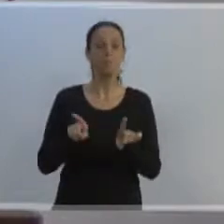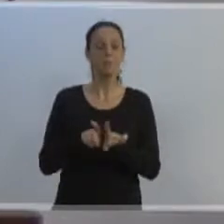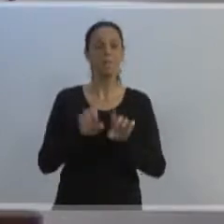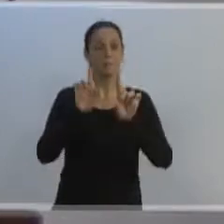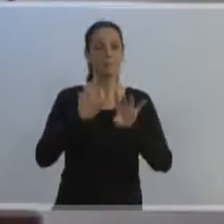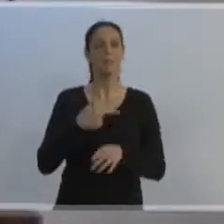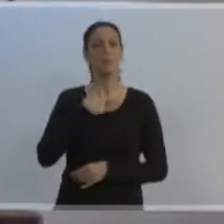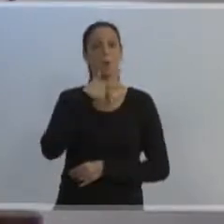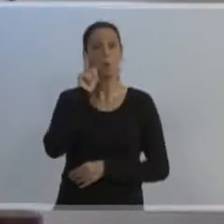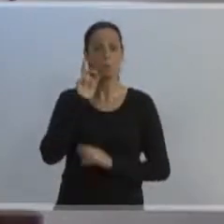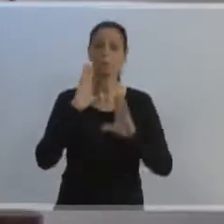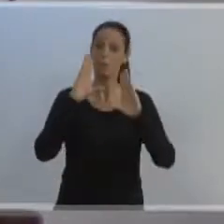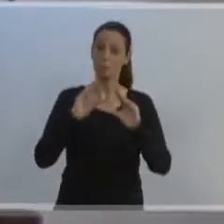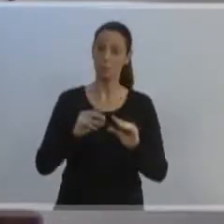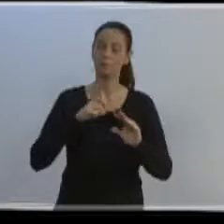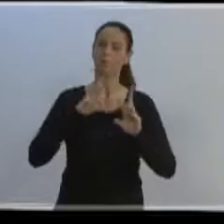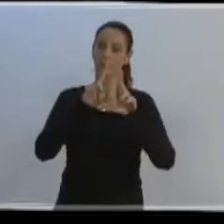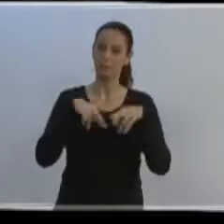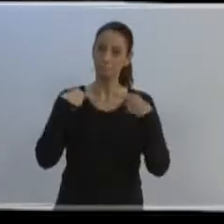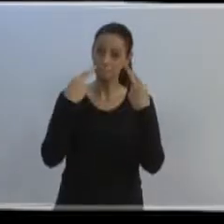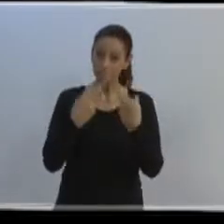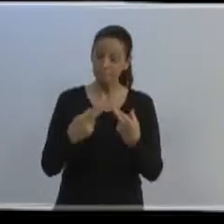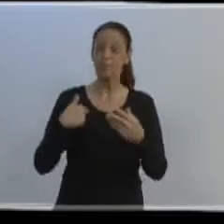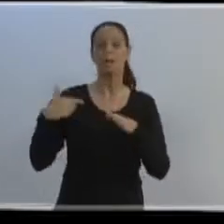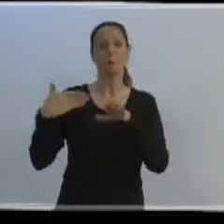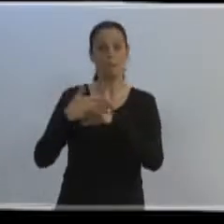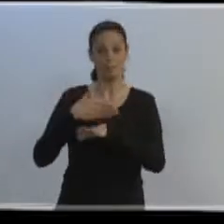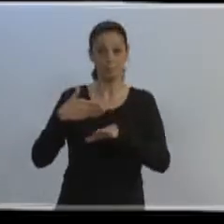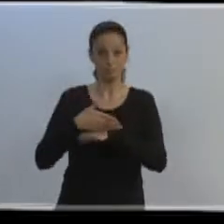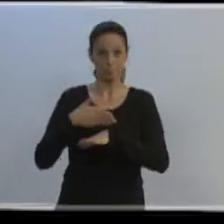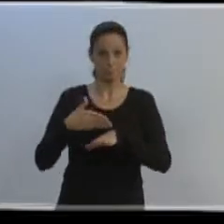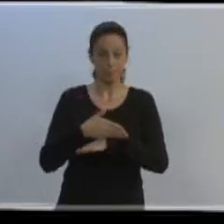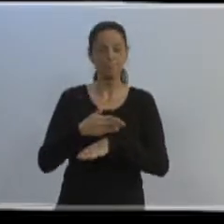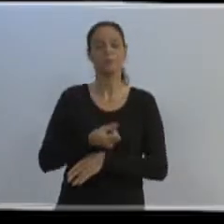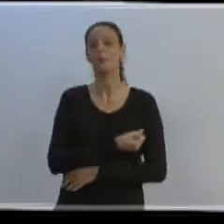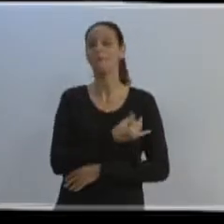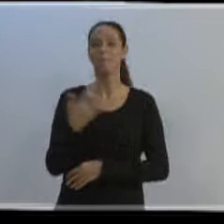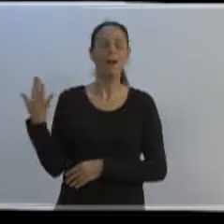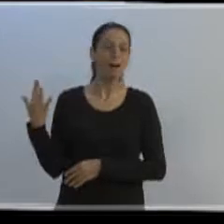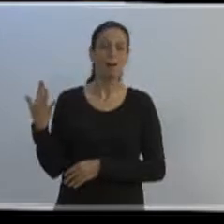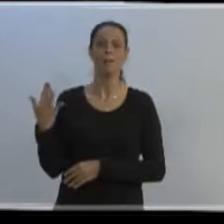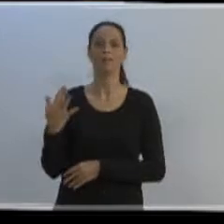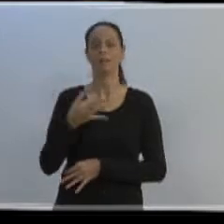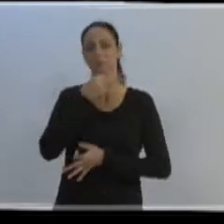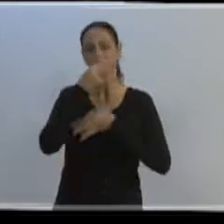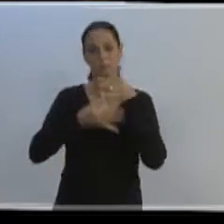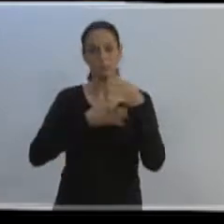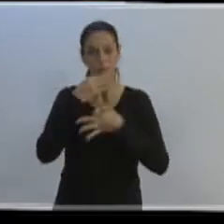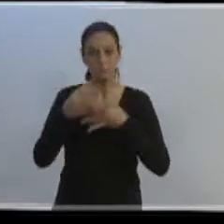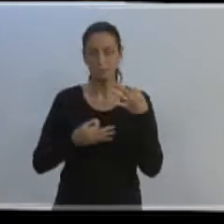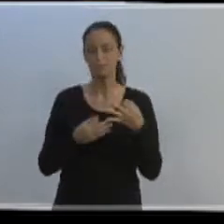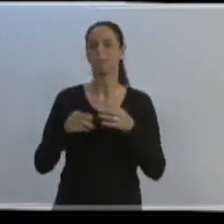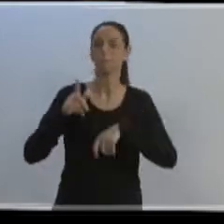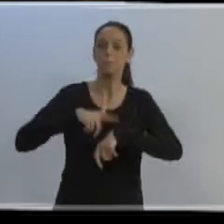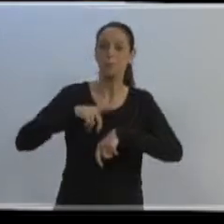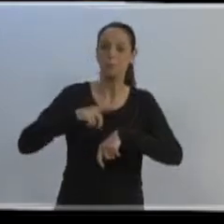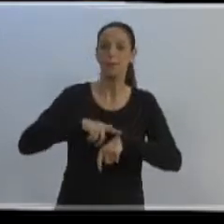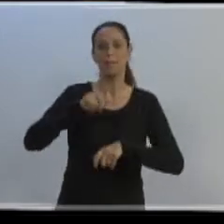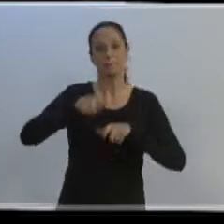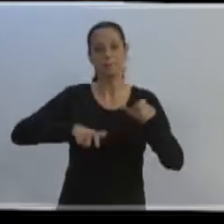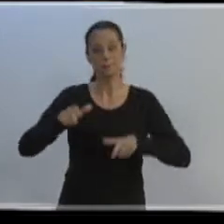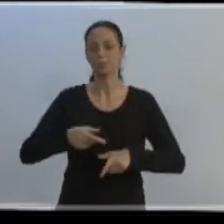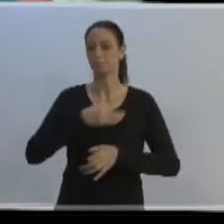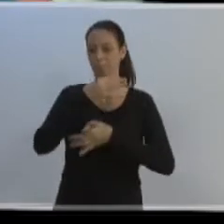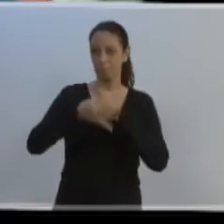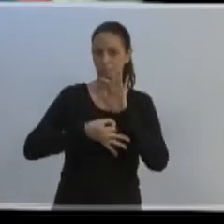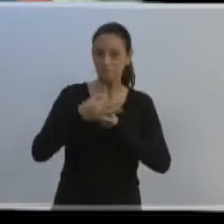ontem à noite do com deve participei com várias sugestões que foram lá colocados juntamente com